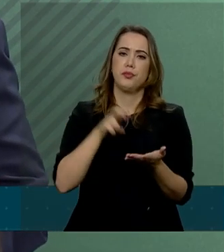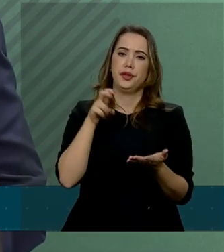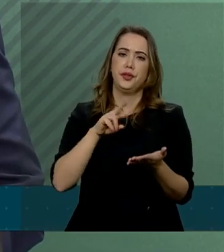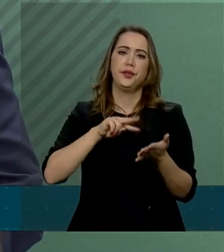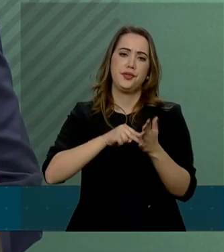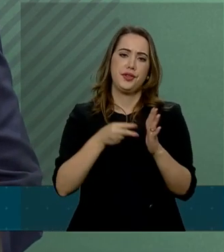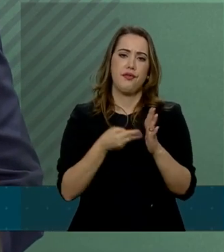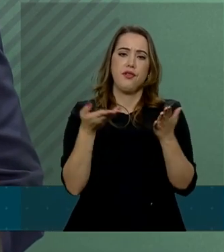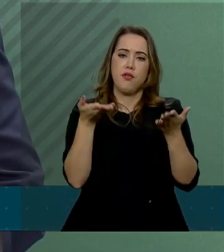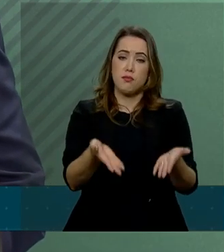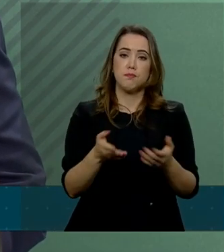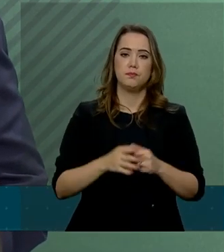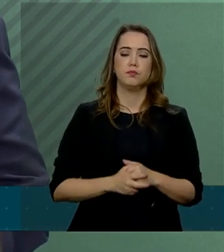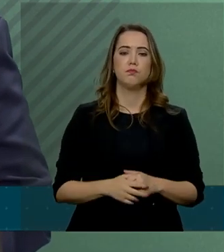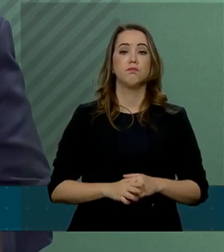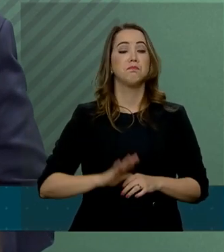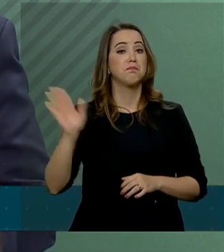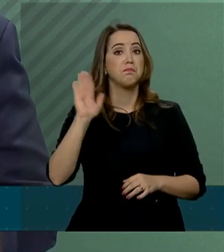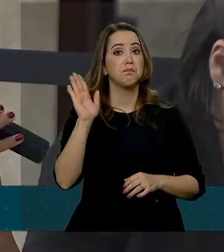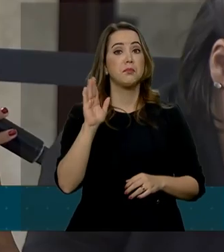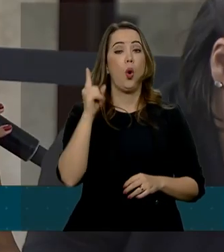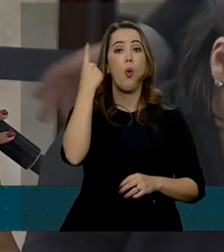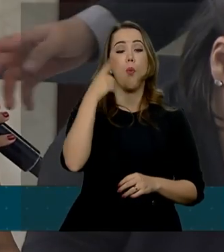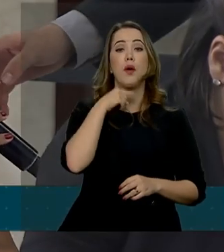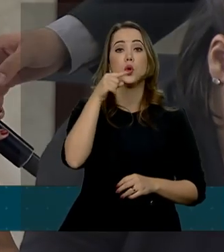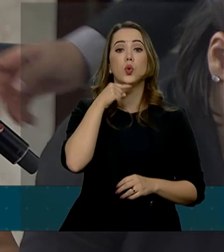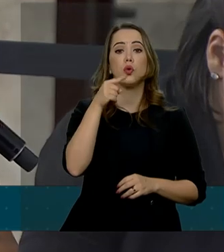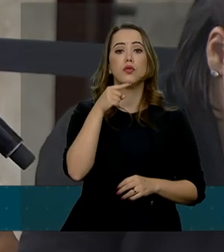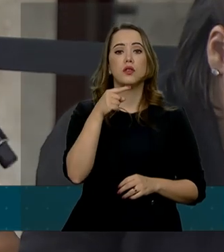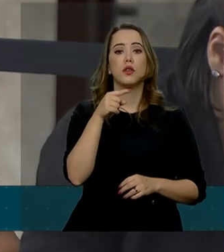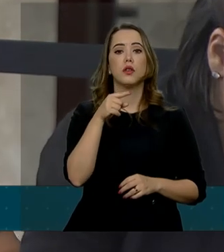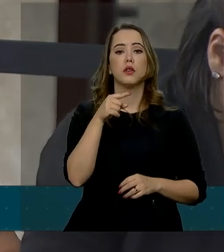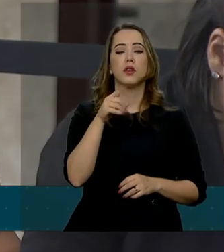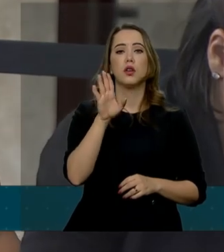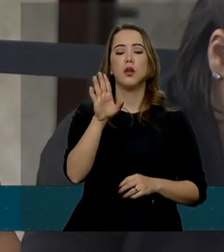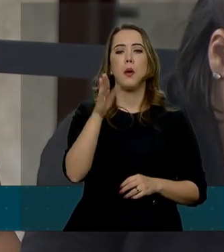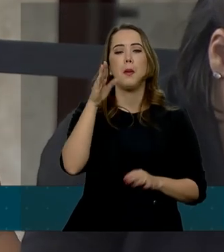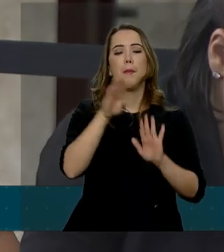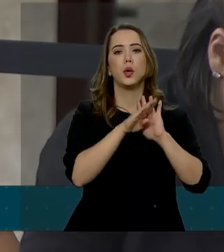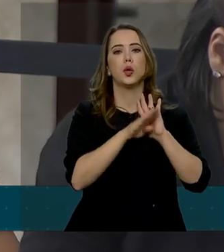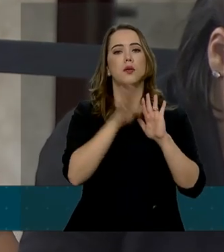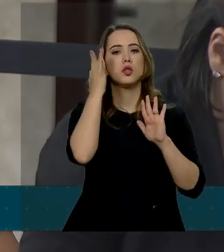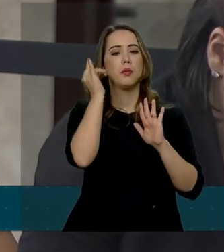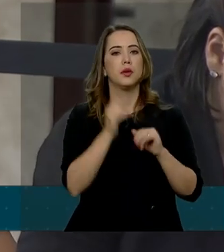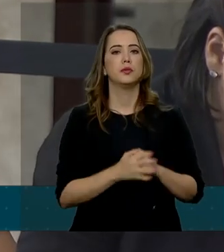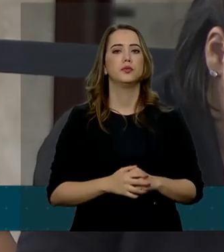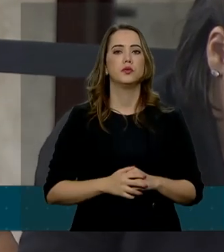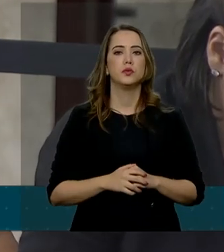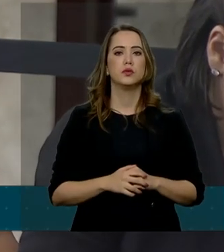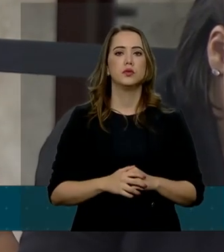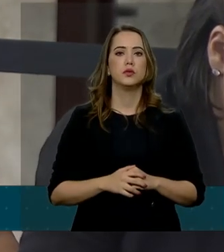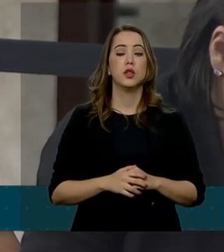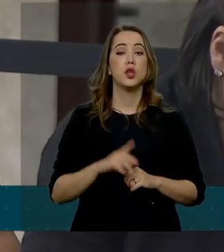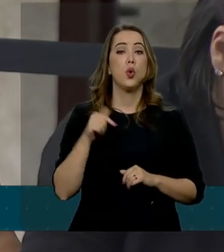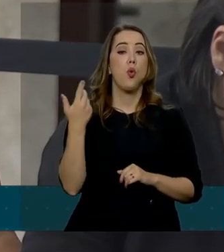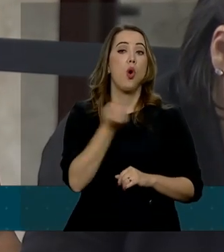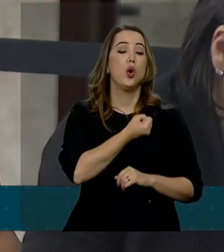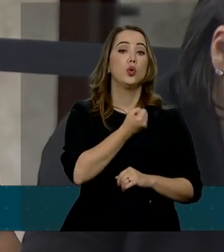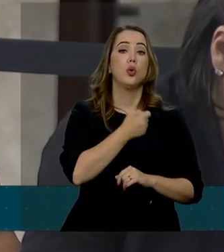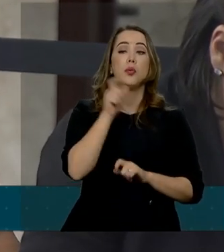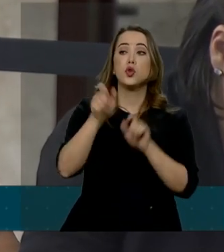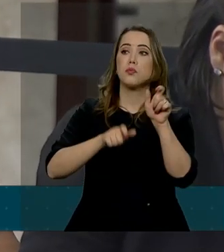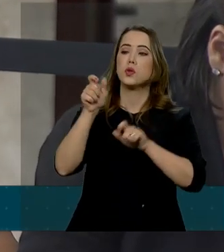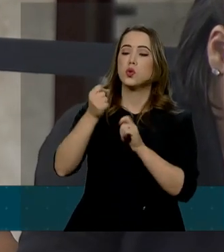o porta voz uma dúvida sobre o programa de amanhã em brasília é quantas pessoas vocês pretendem contratar por meio